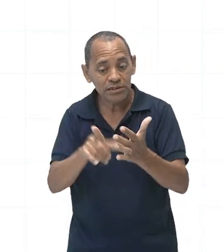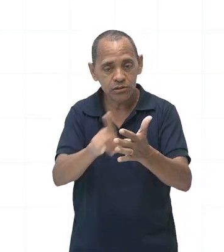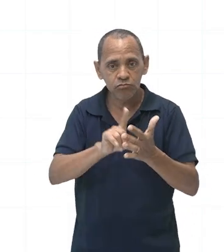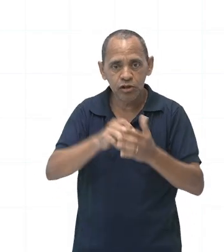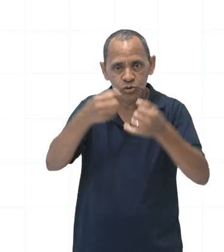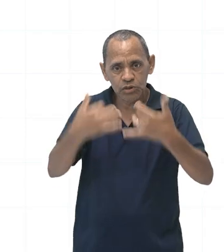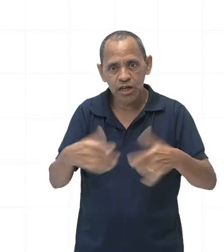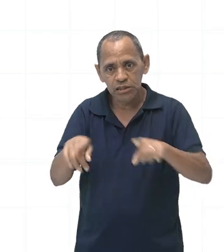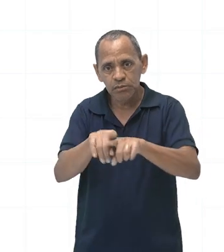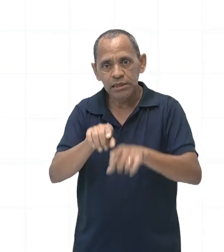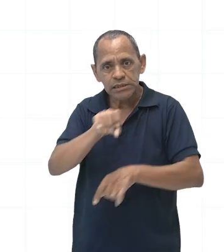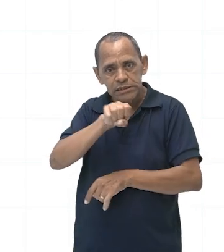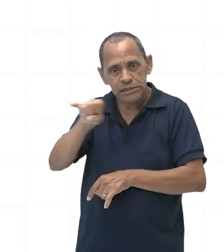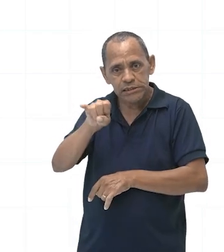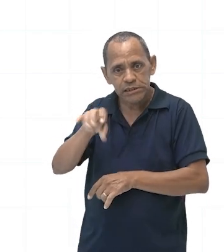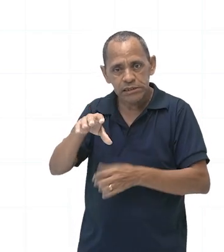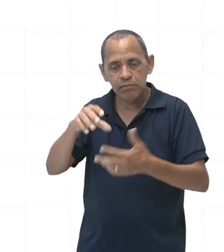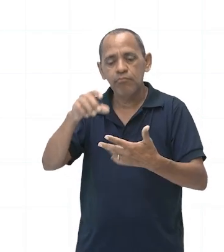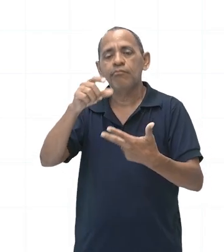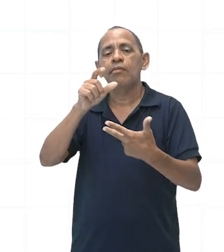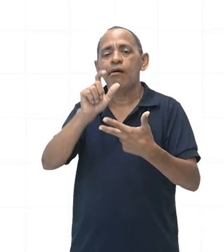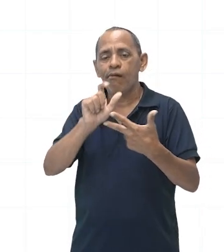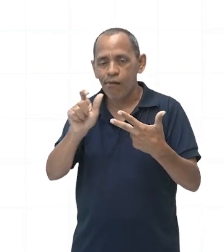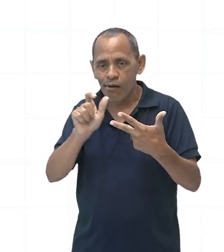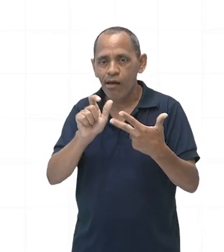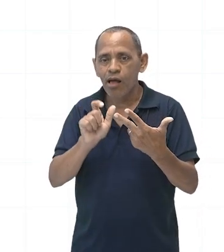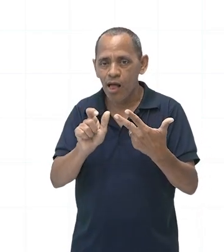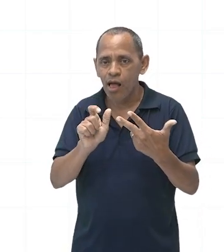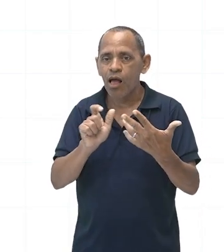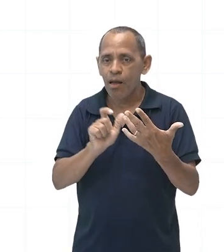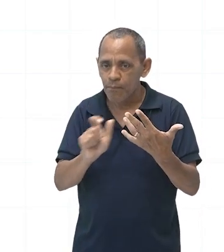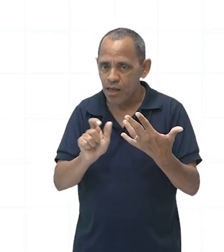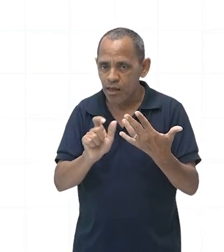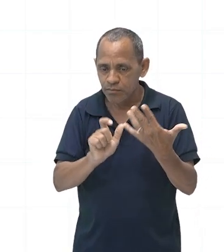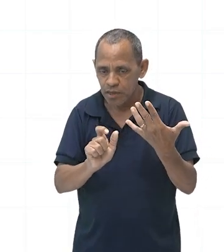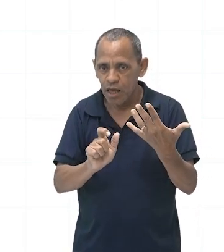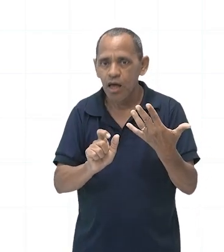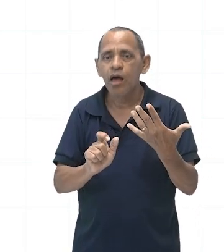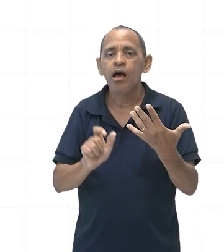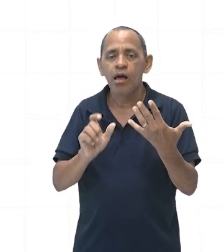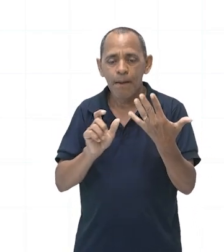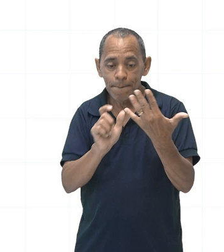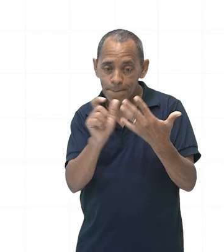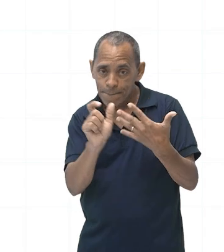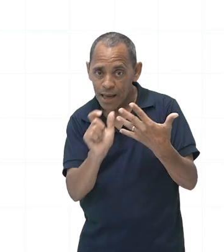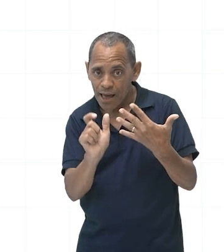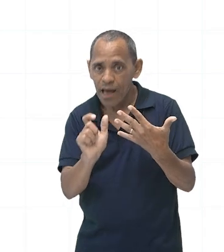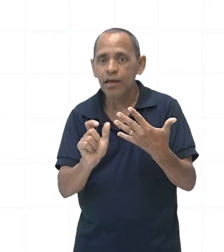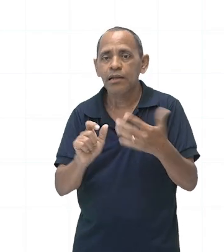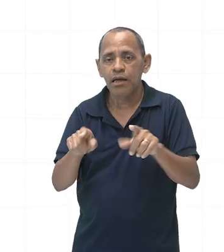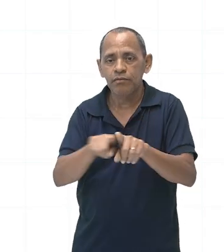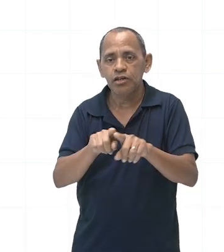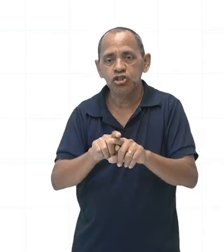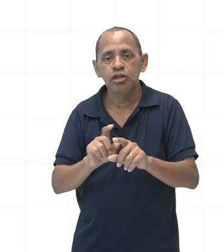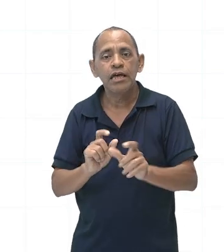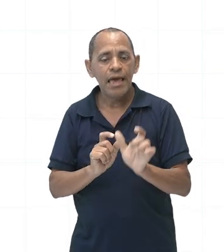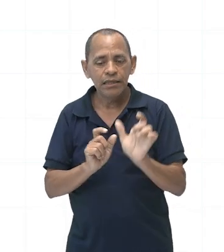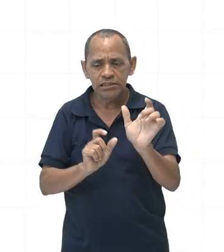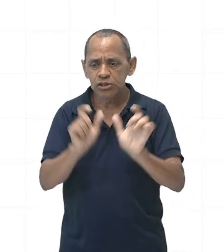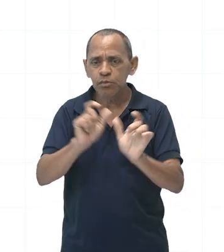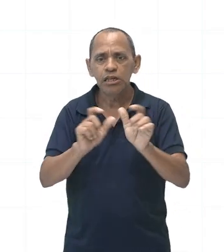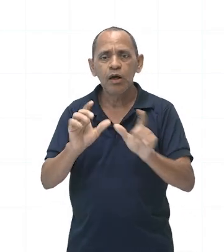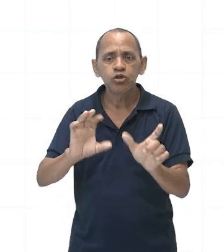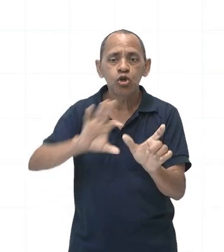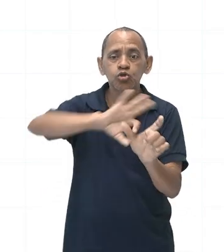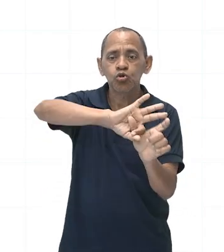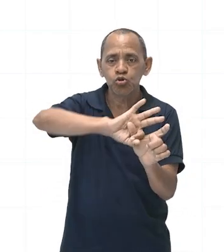se, caso, salvo se, desde que, contanto que, dado que, a menos que, a não ser que, são as minhas conjunções